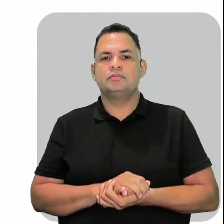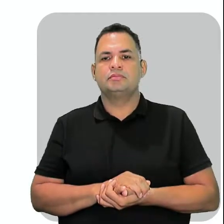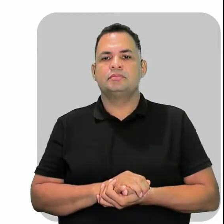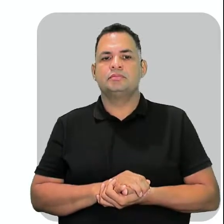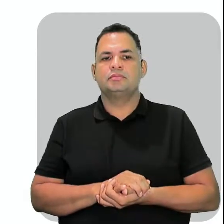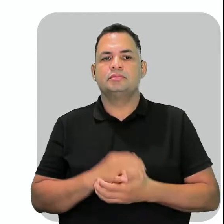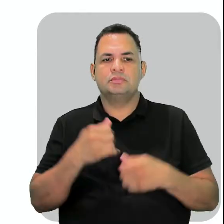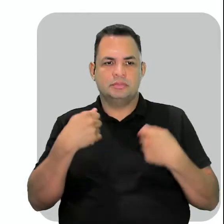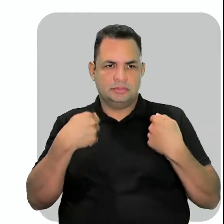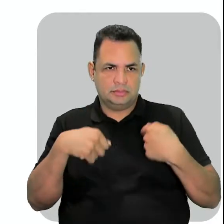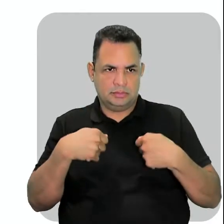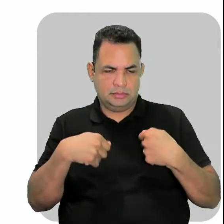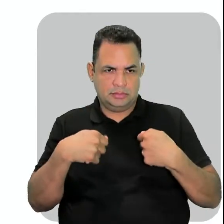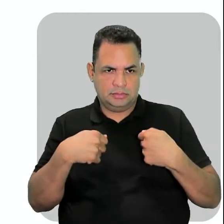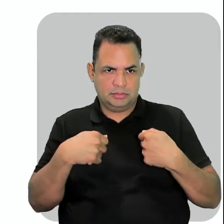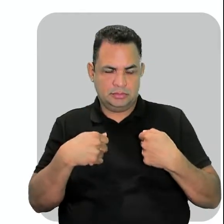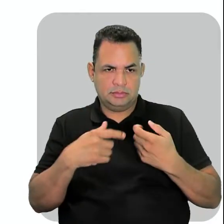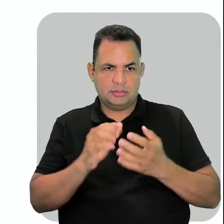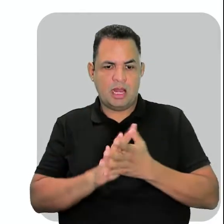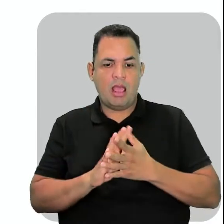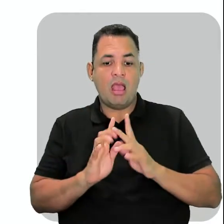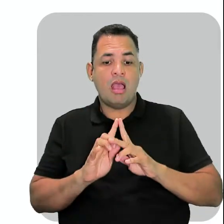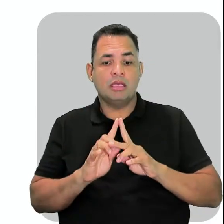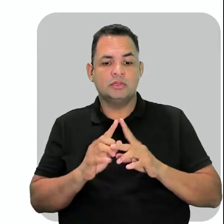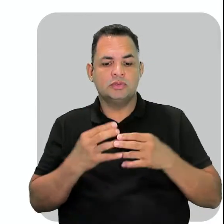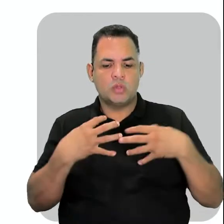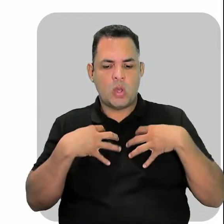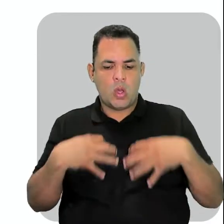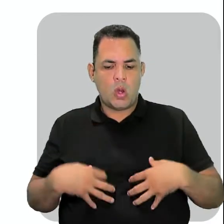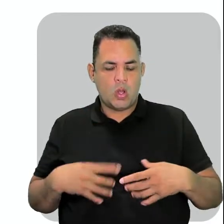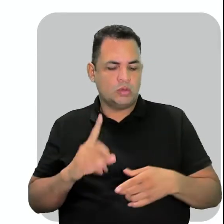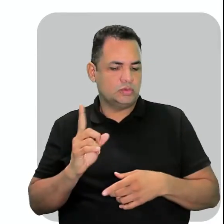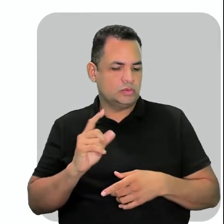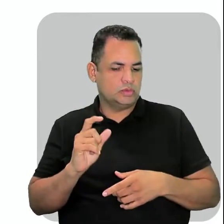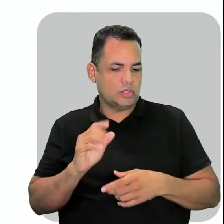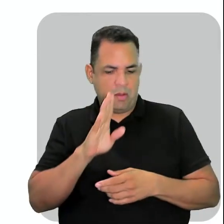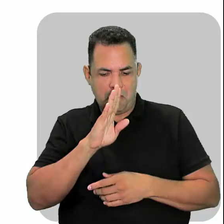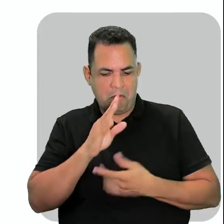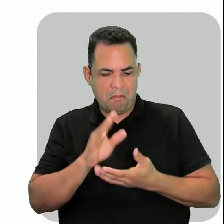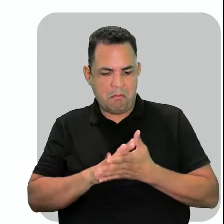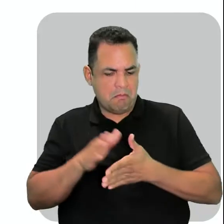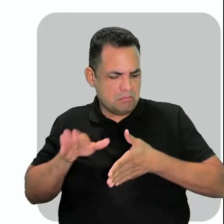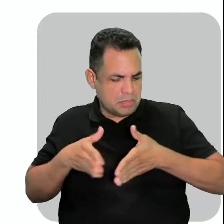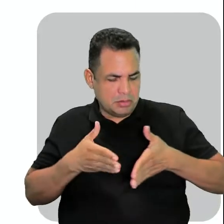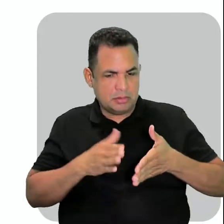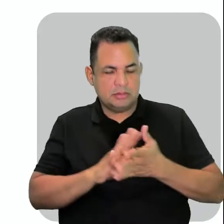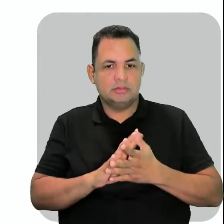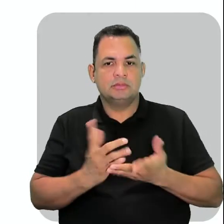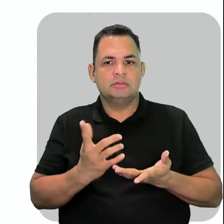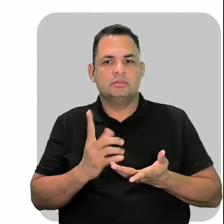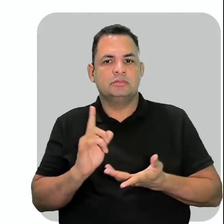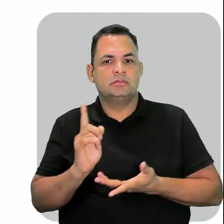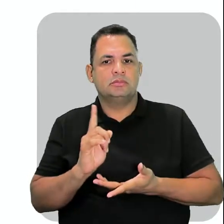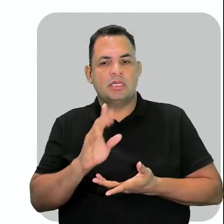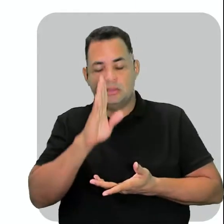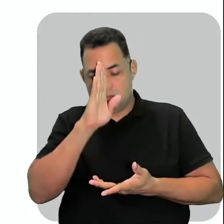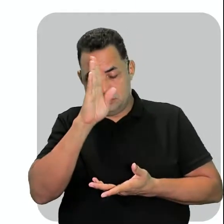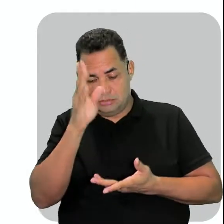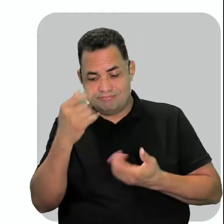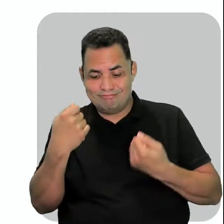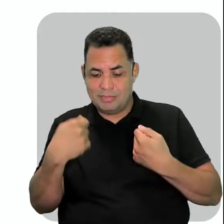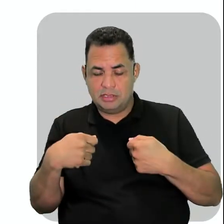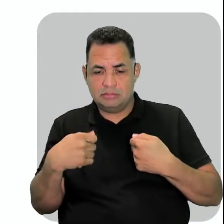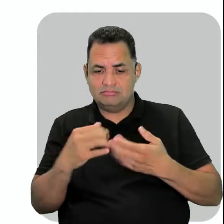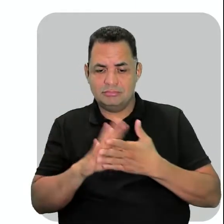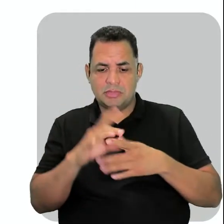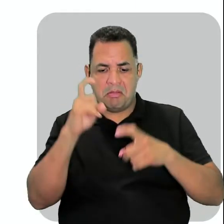Essencial, preciso, mas o meu organismo não produz. Não essencial, eu também preciso, só que eu não devo me